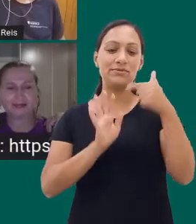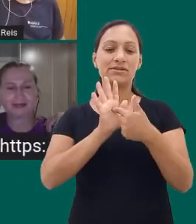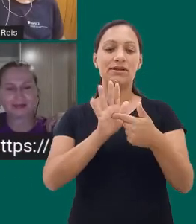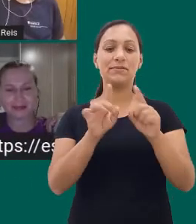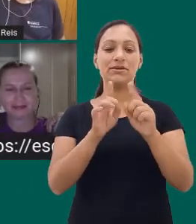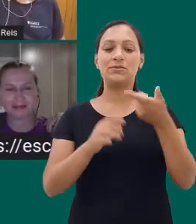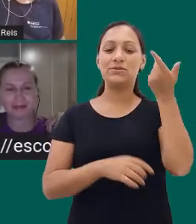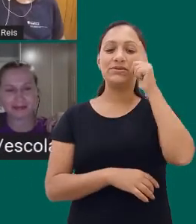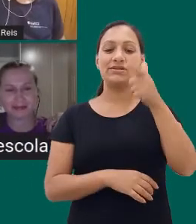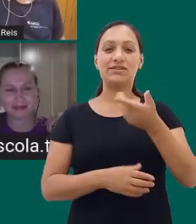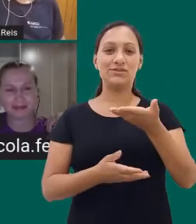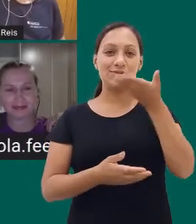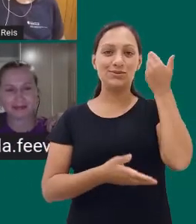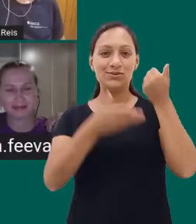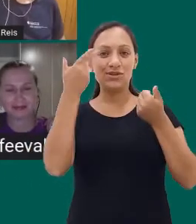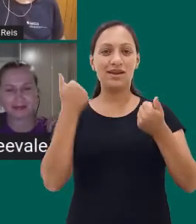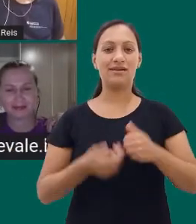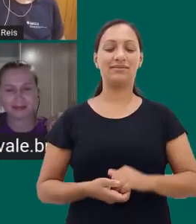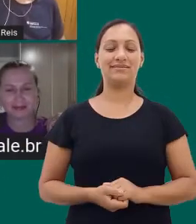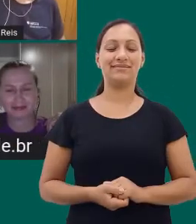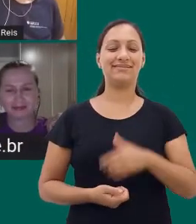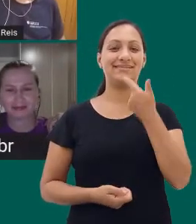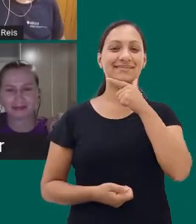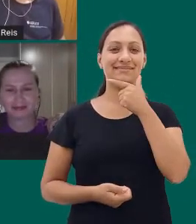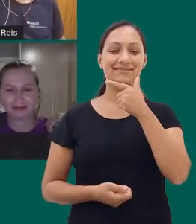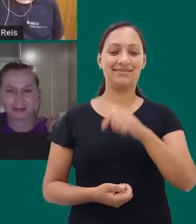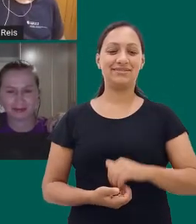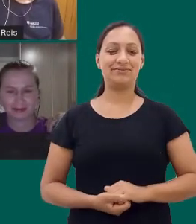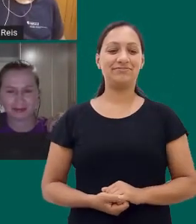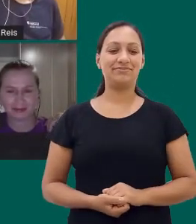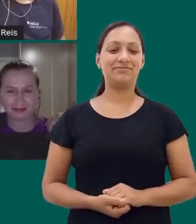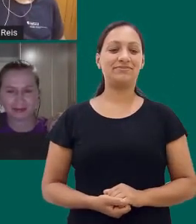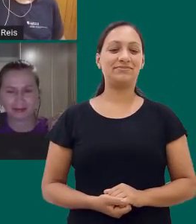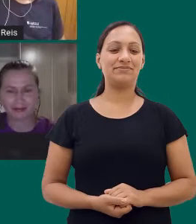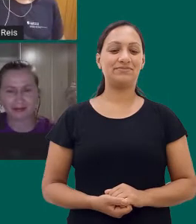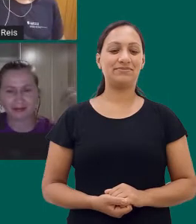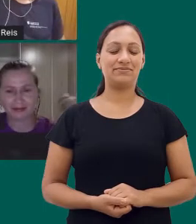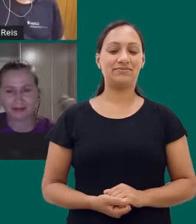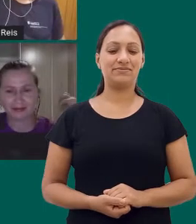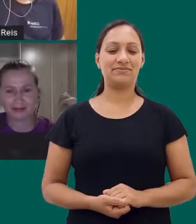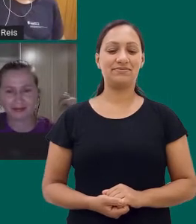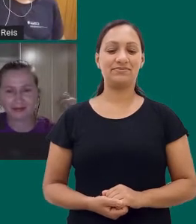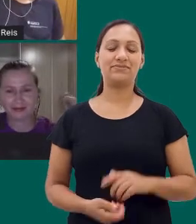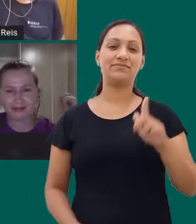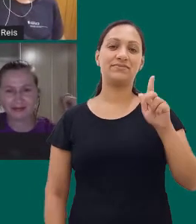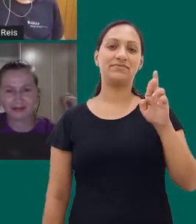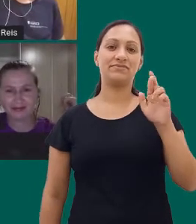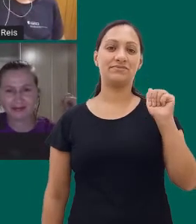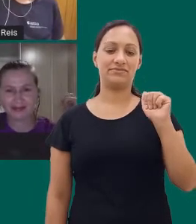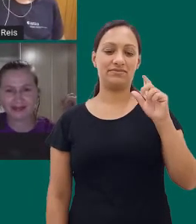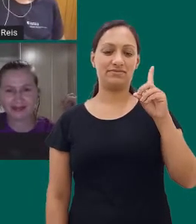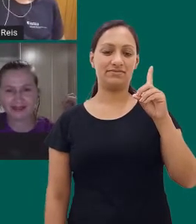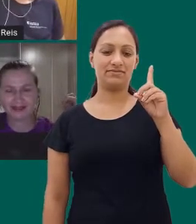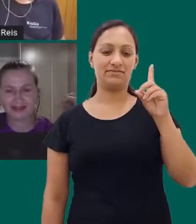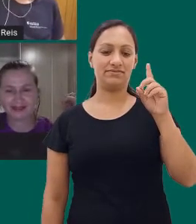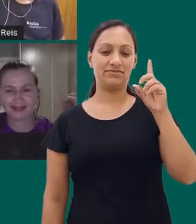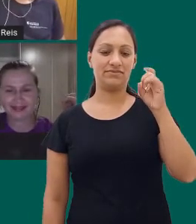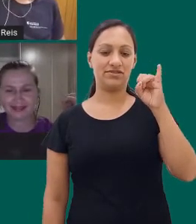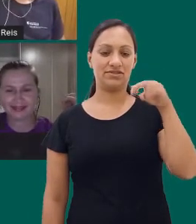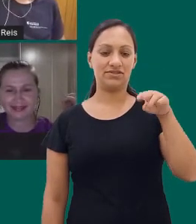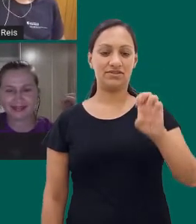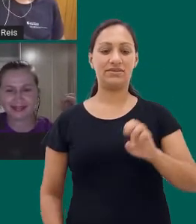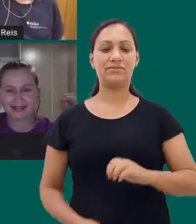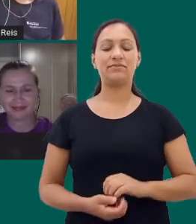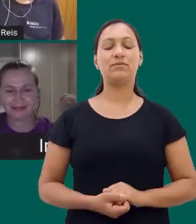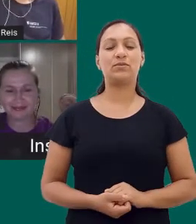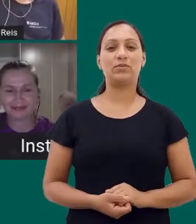tirar, viu? Ótimo. Geraldine, diga aí, a nossa mentora. A mentora aí